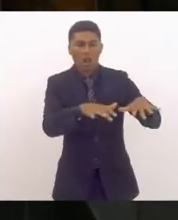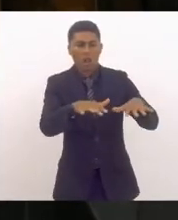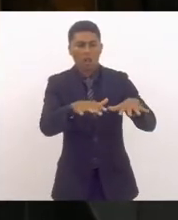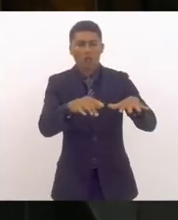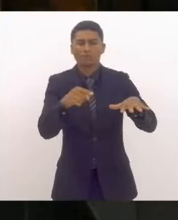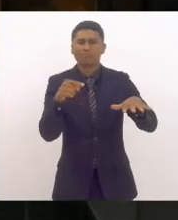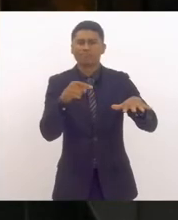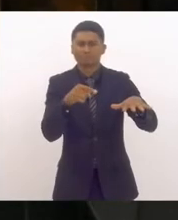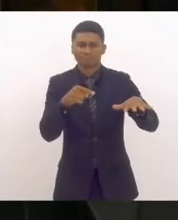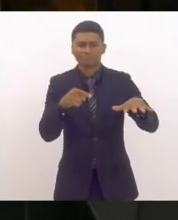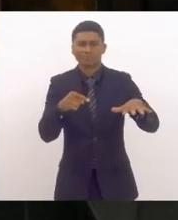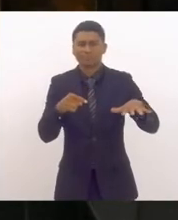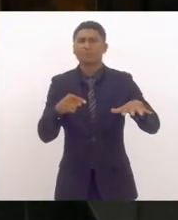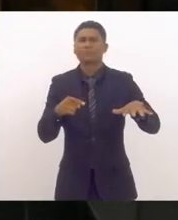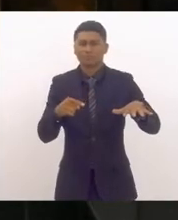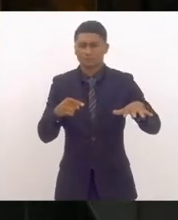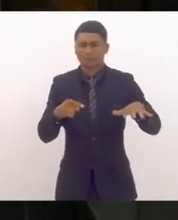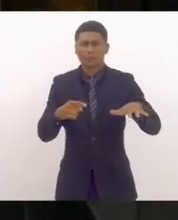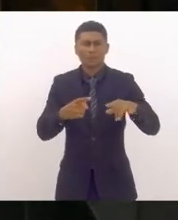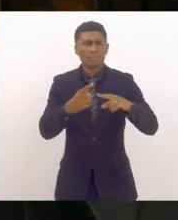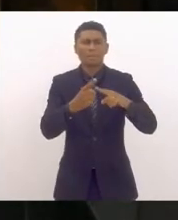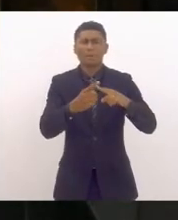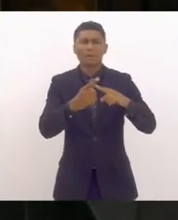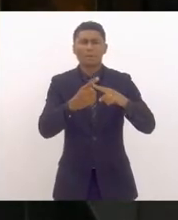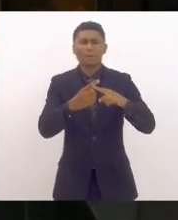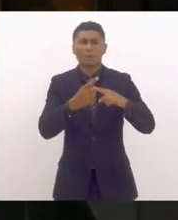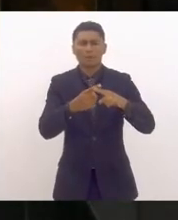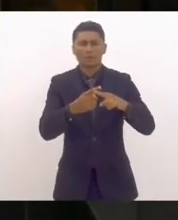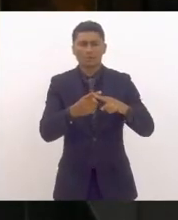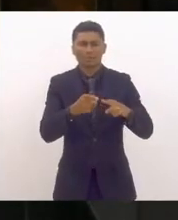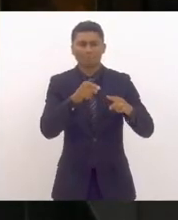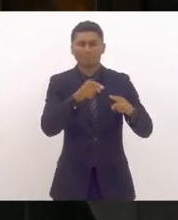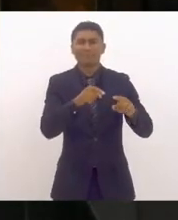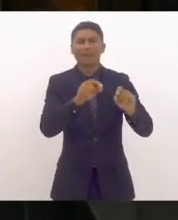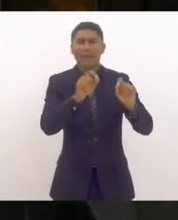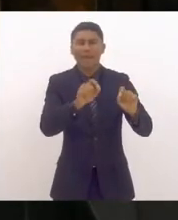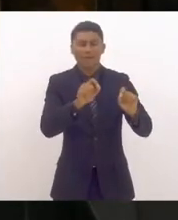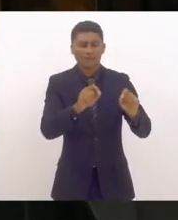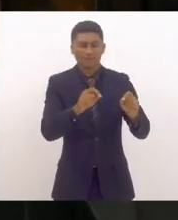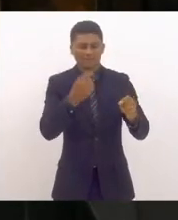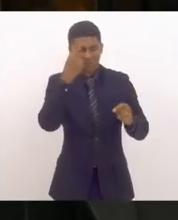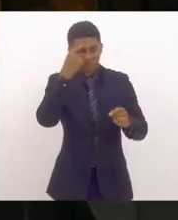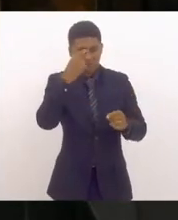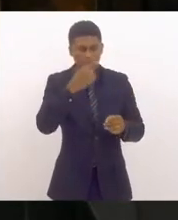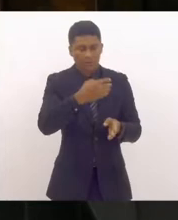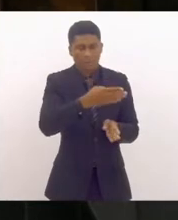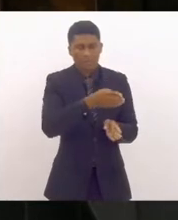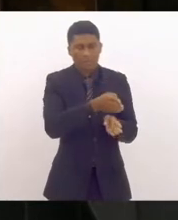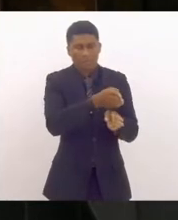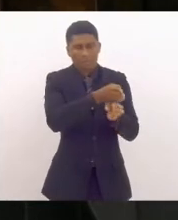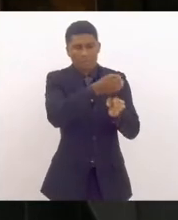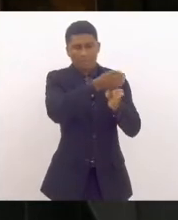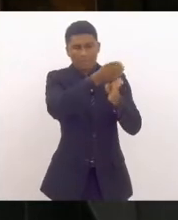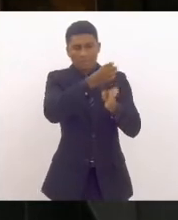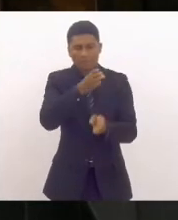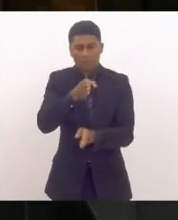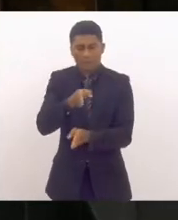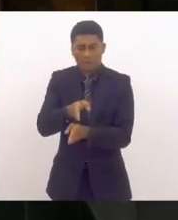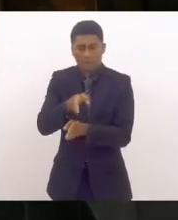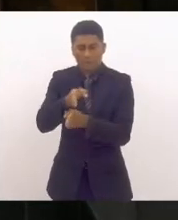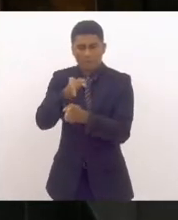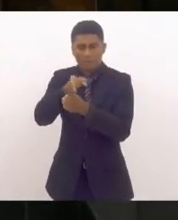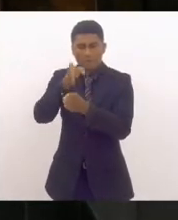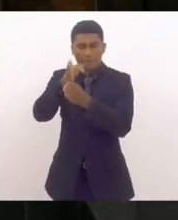água artificialmente como elemento de pressão nas paredes laterais da